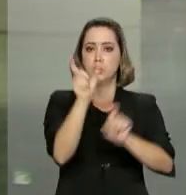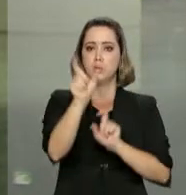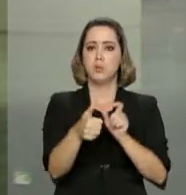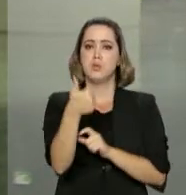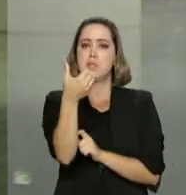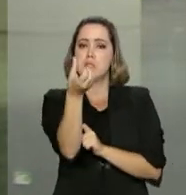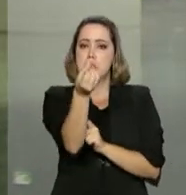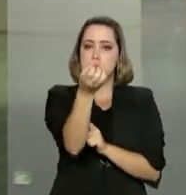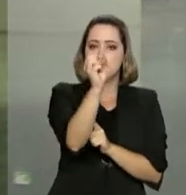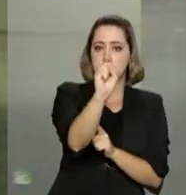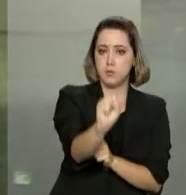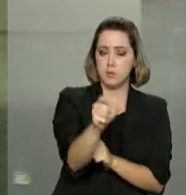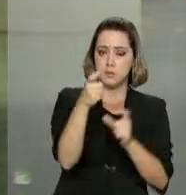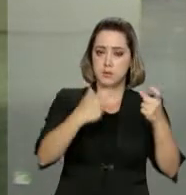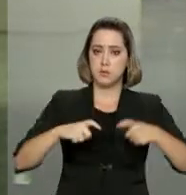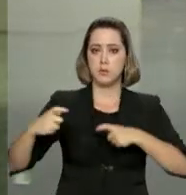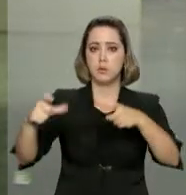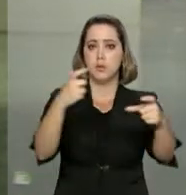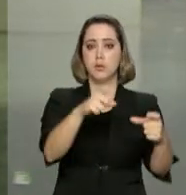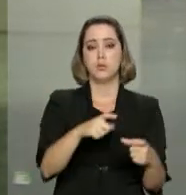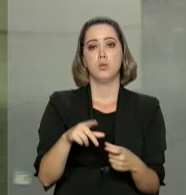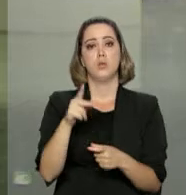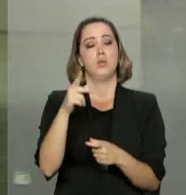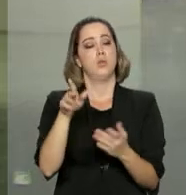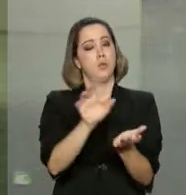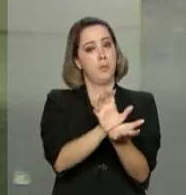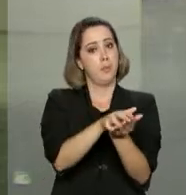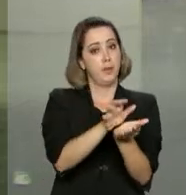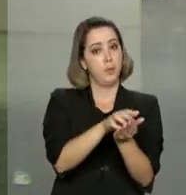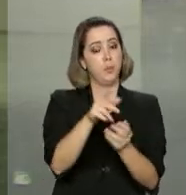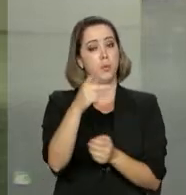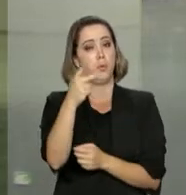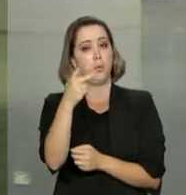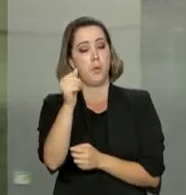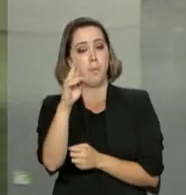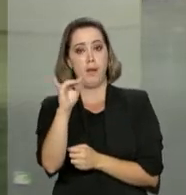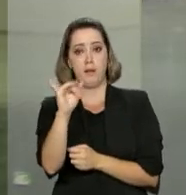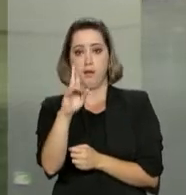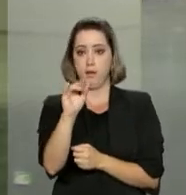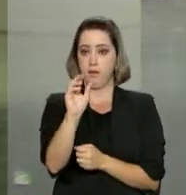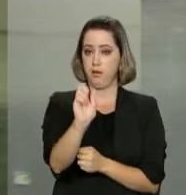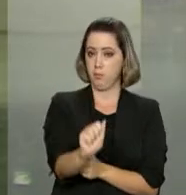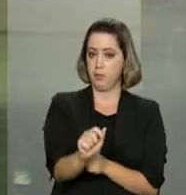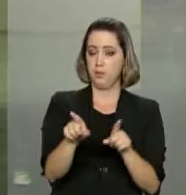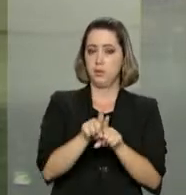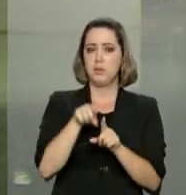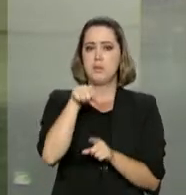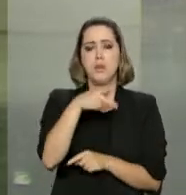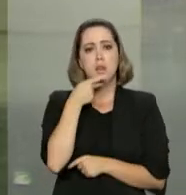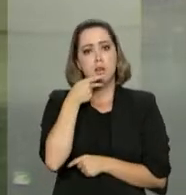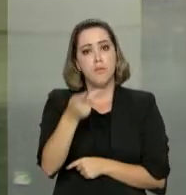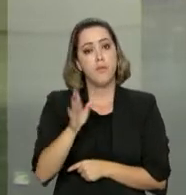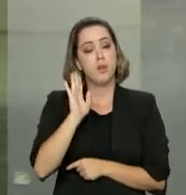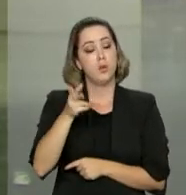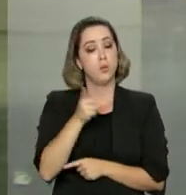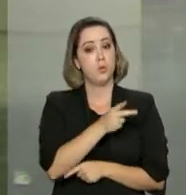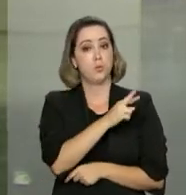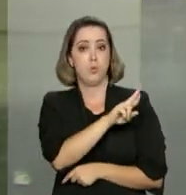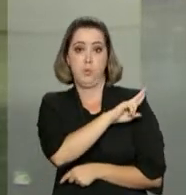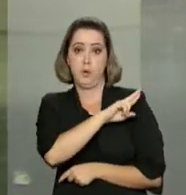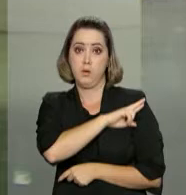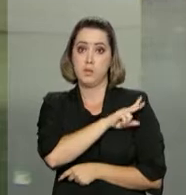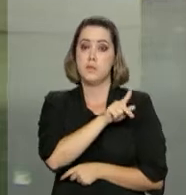168 municípios de Pernambuco e da Paraíba. O presidente Michel Temer afirmou, por meio